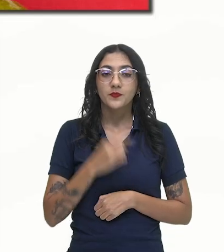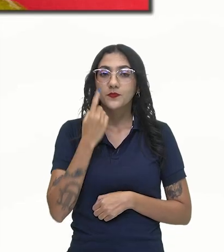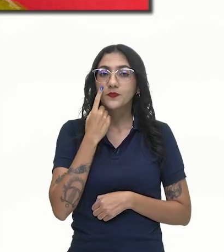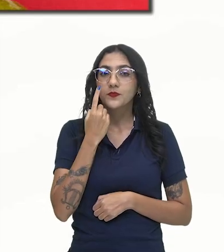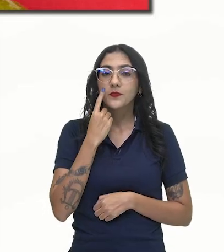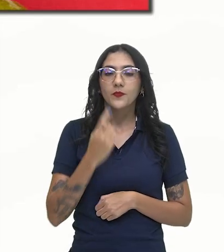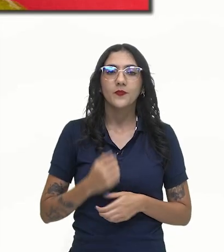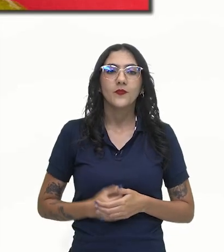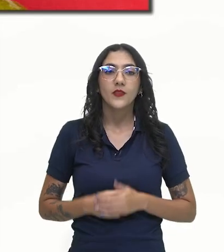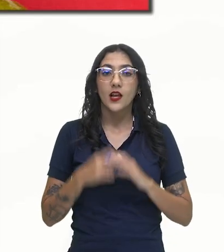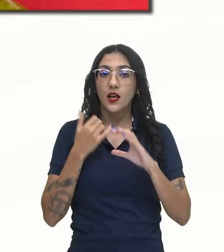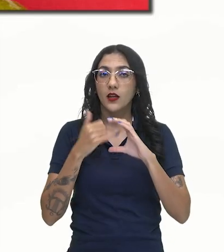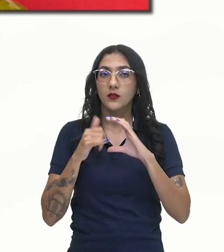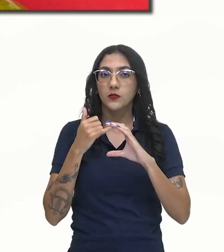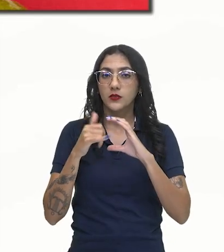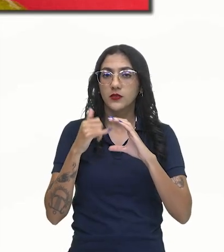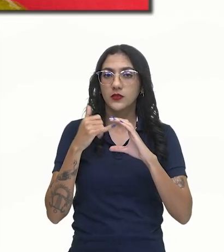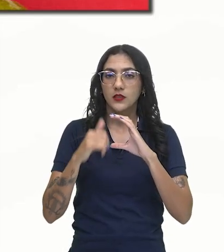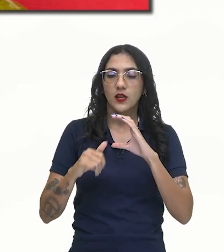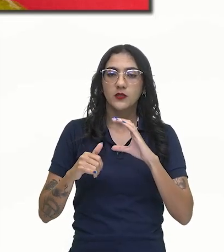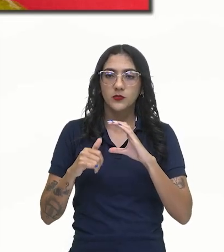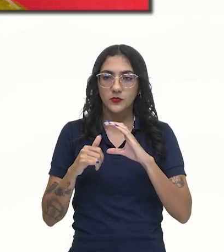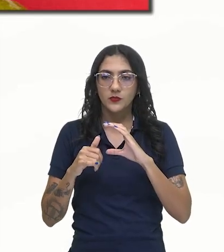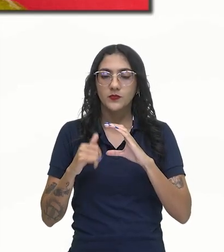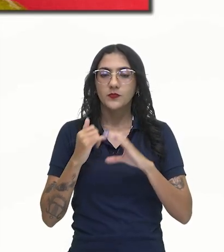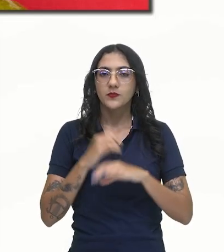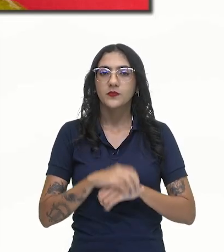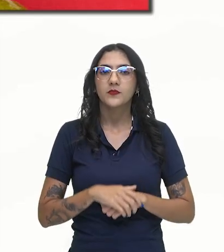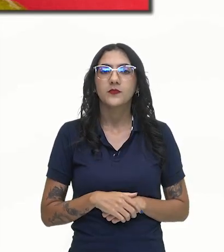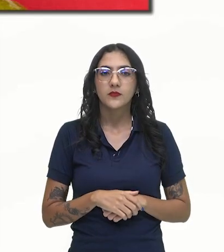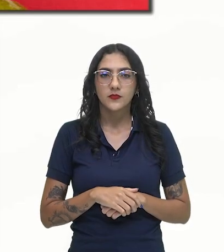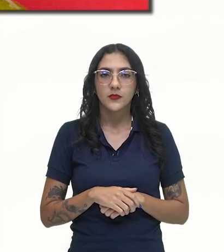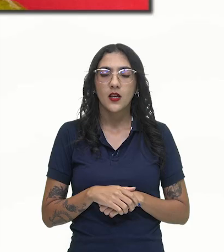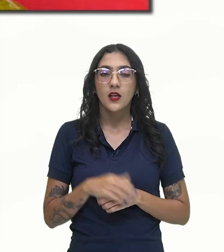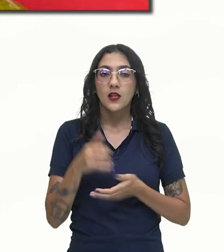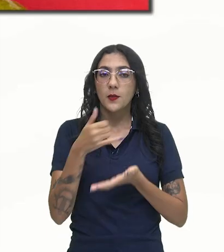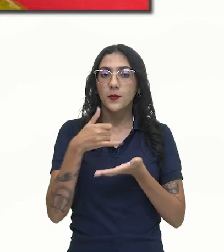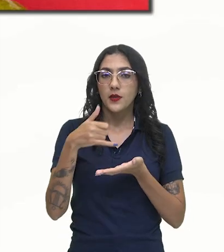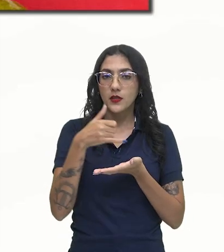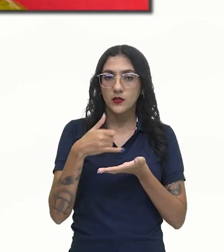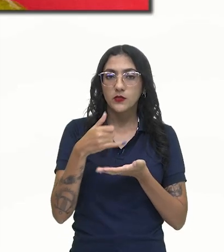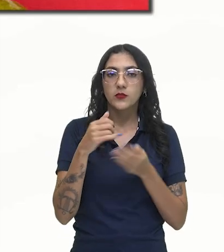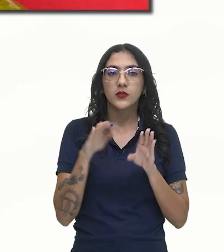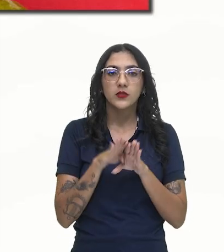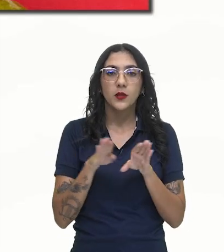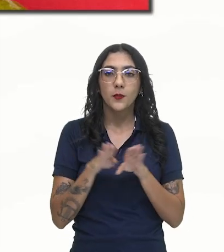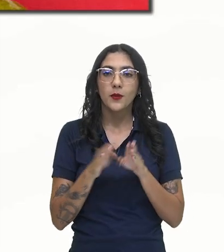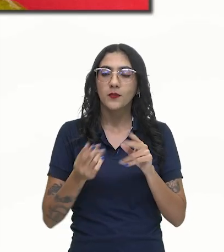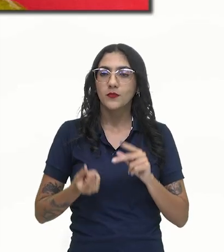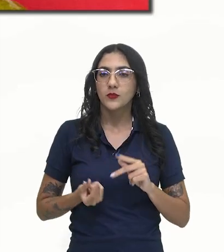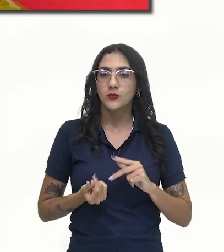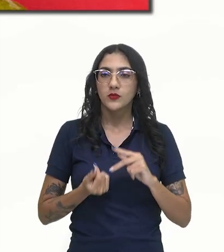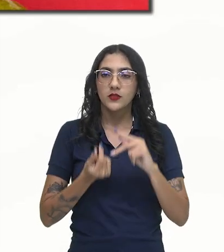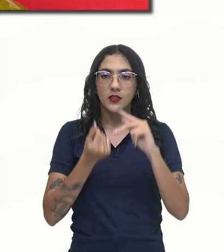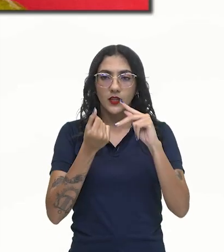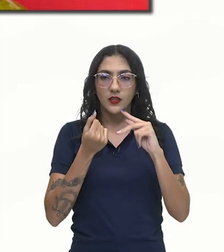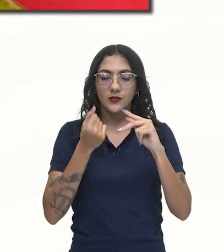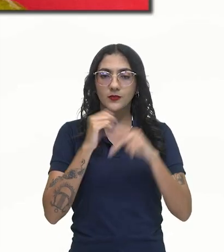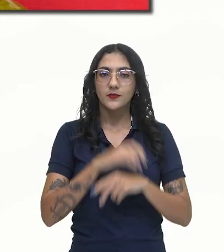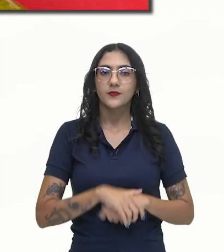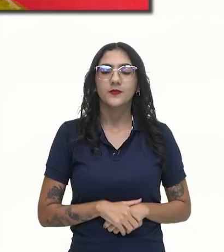nós temos carbohydrates, que são os carboidratos, lipids, que são os lipídios, e protein, que são